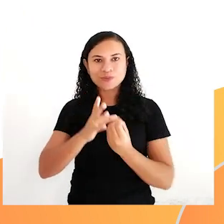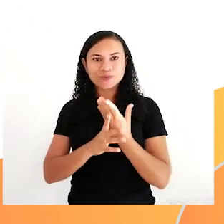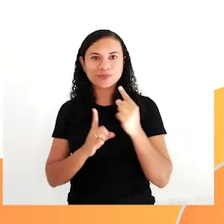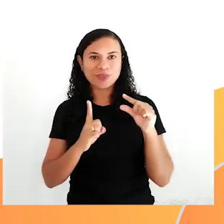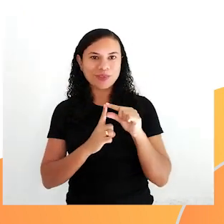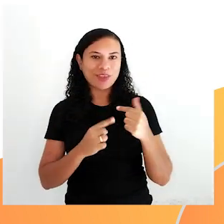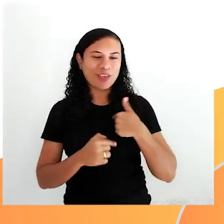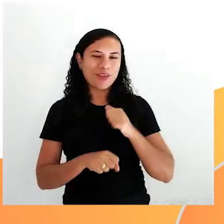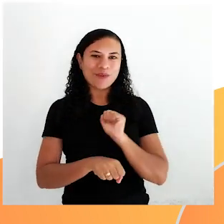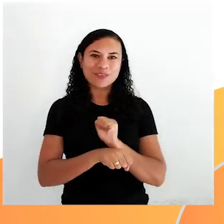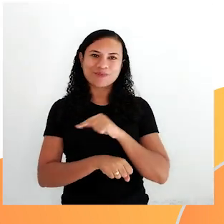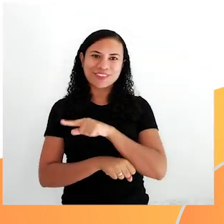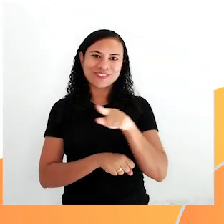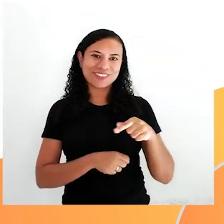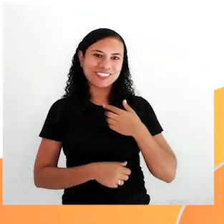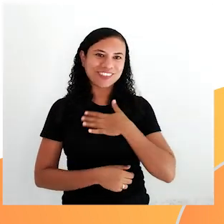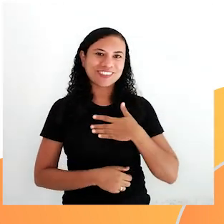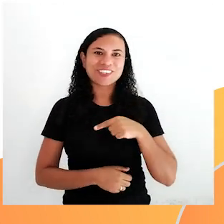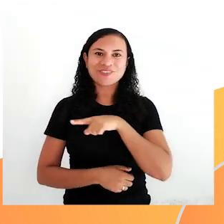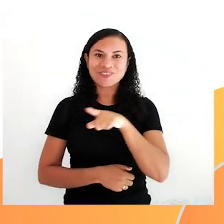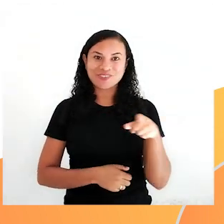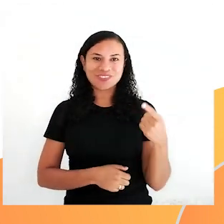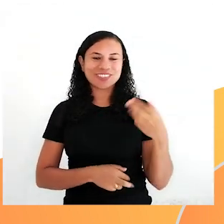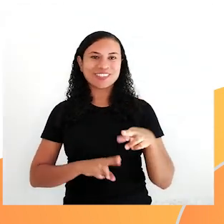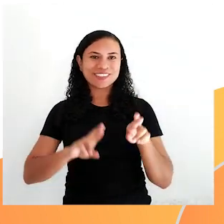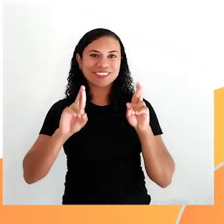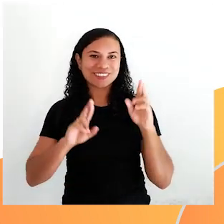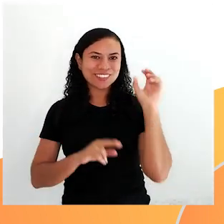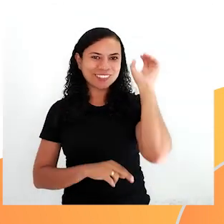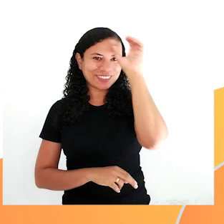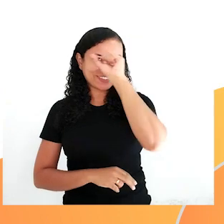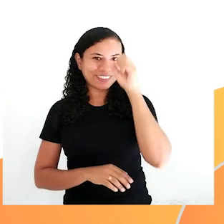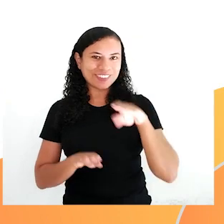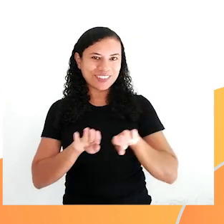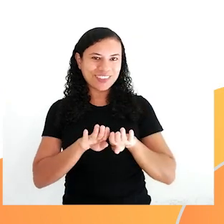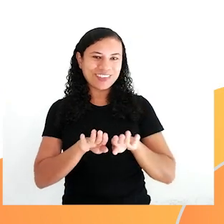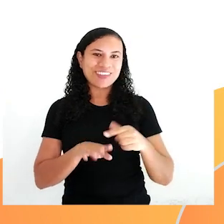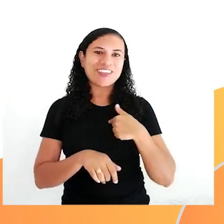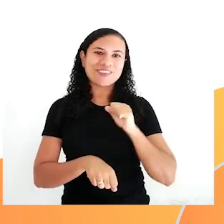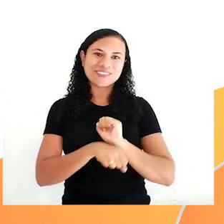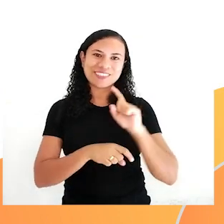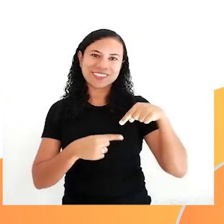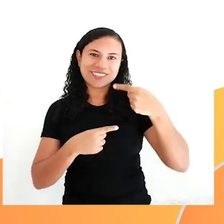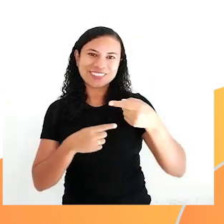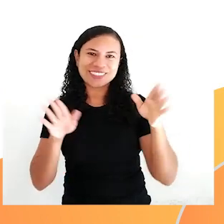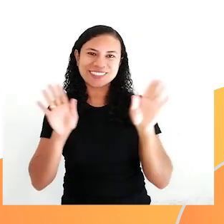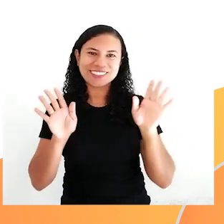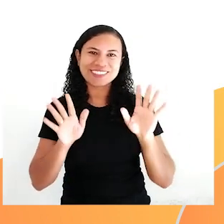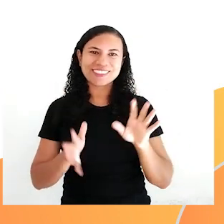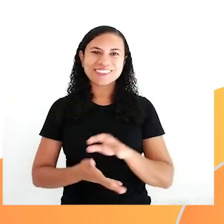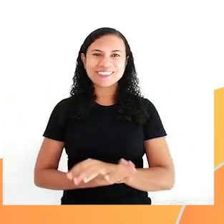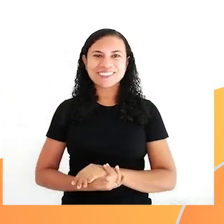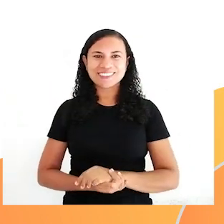de palavras. Espero que tenham gostado, que tenham aprendido. Eu aguardo vocês na próxima. Tchau, tchau!